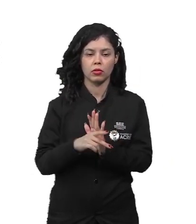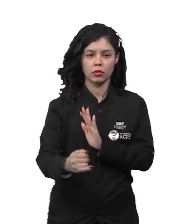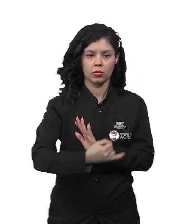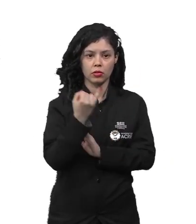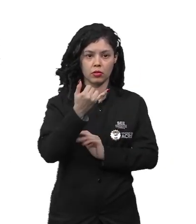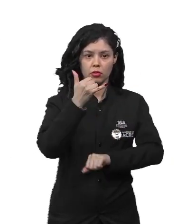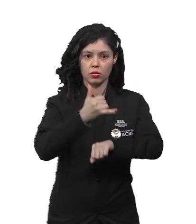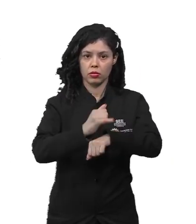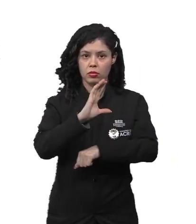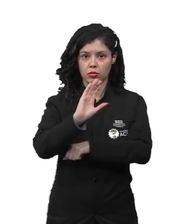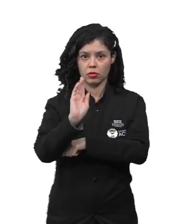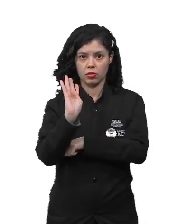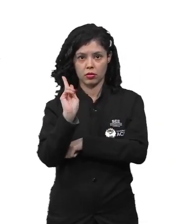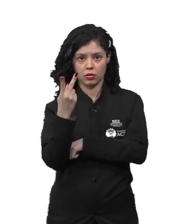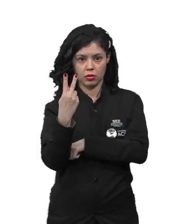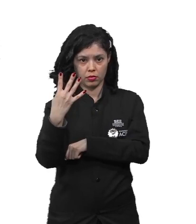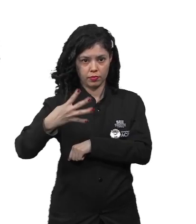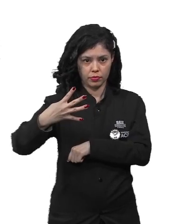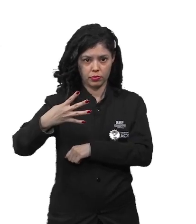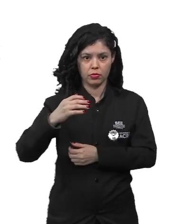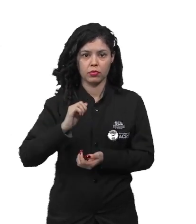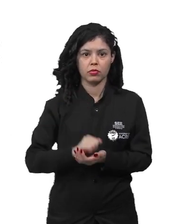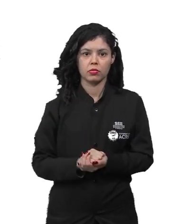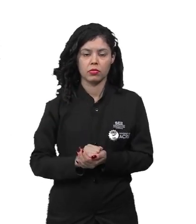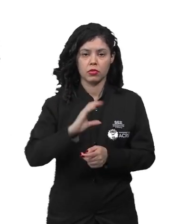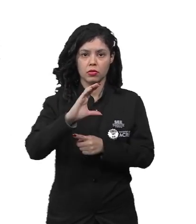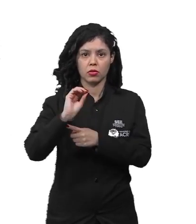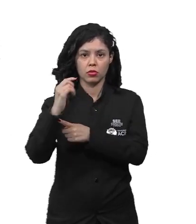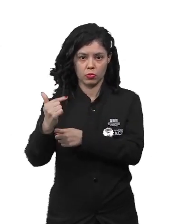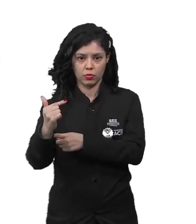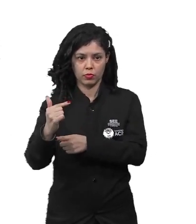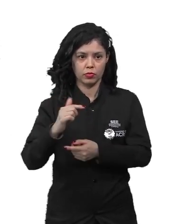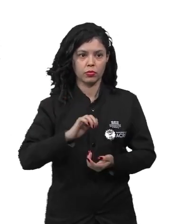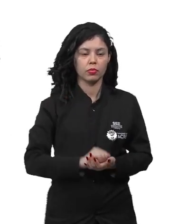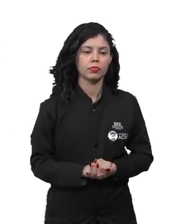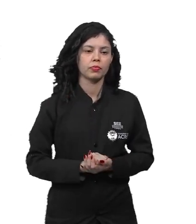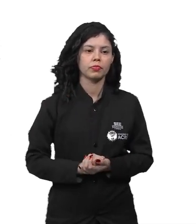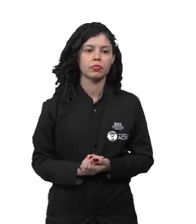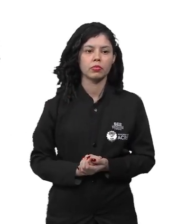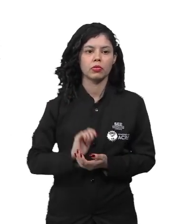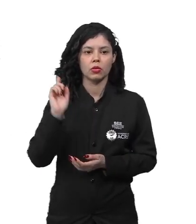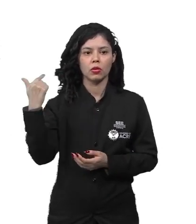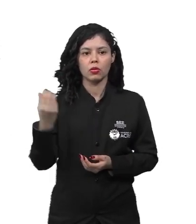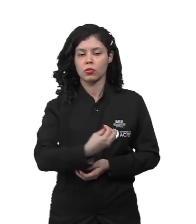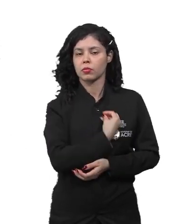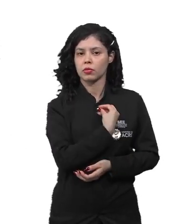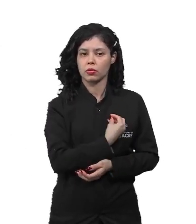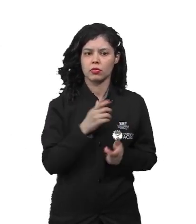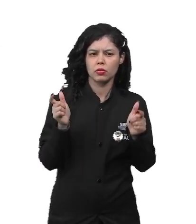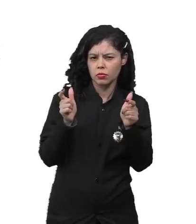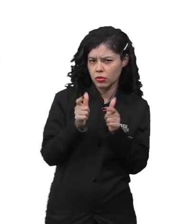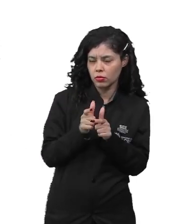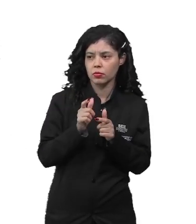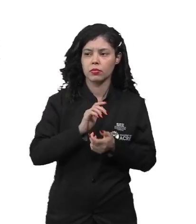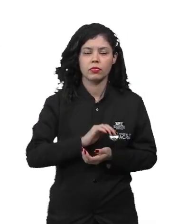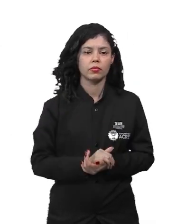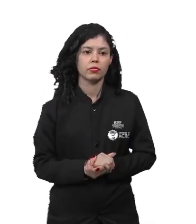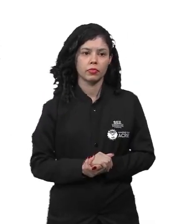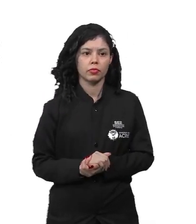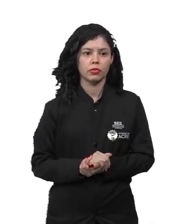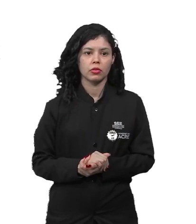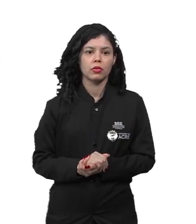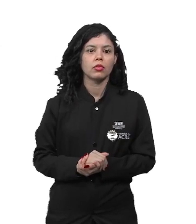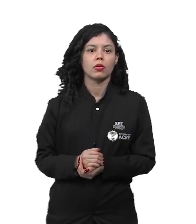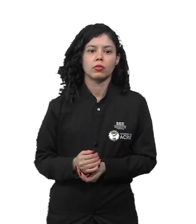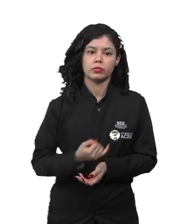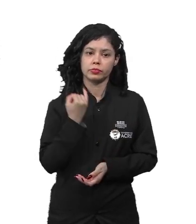composto principalmente por metano e dióxido de carbono, com outros gases presentes em menor proporção,